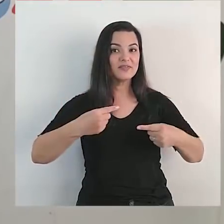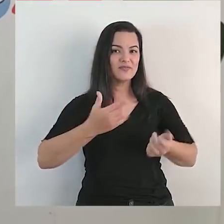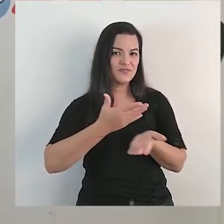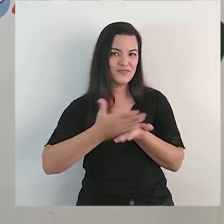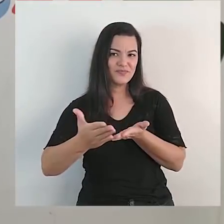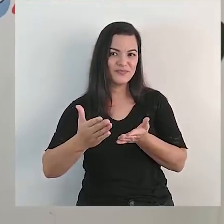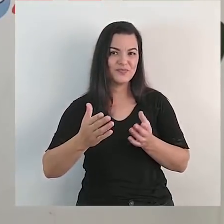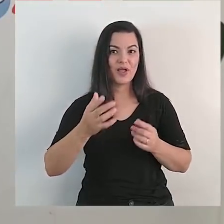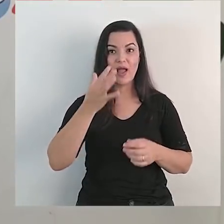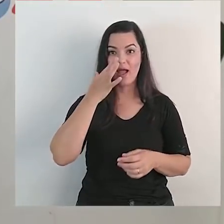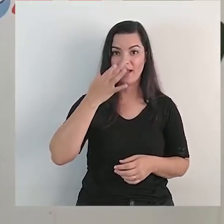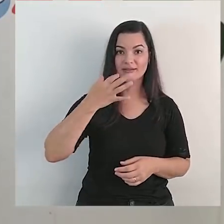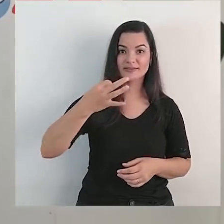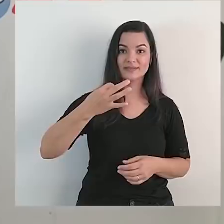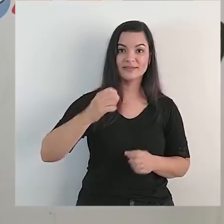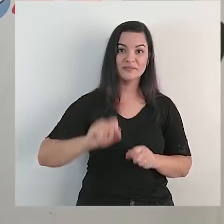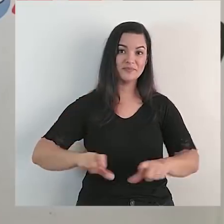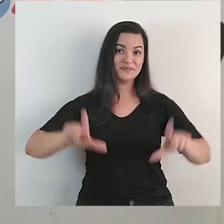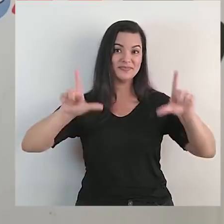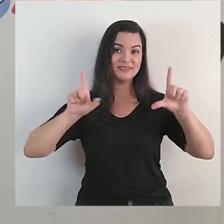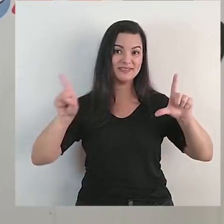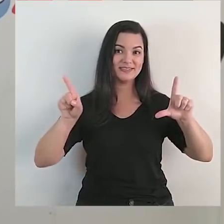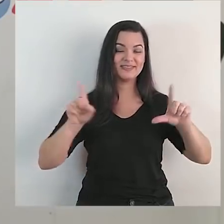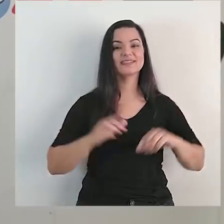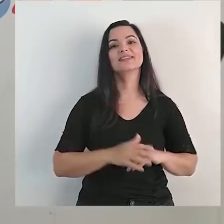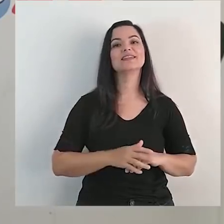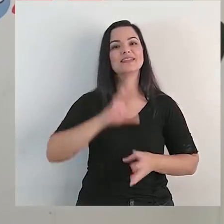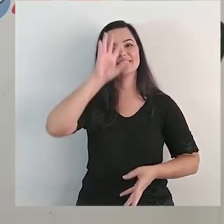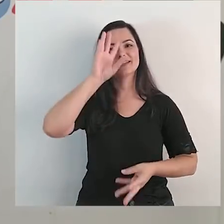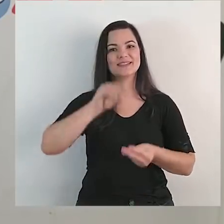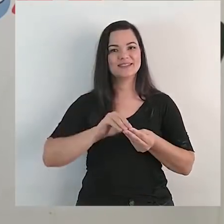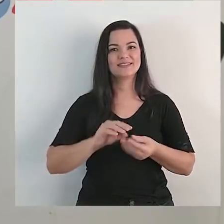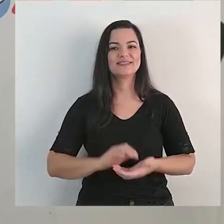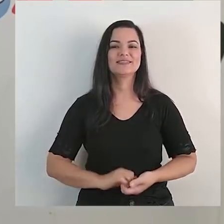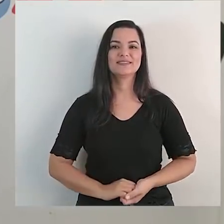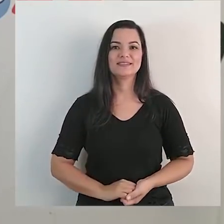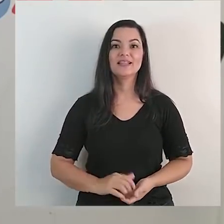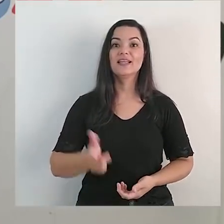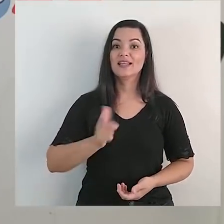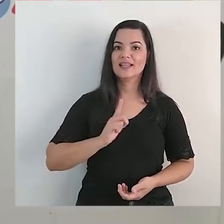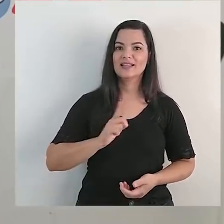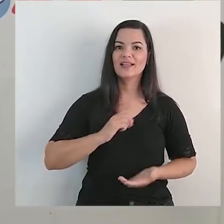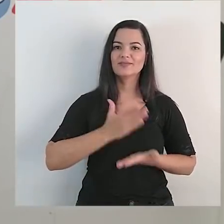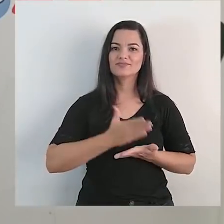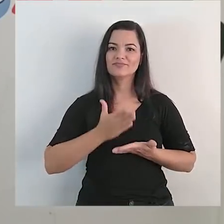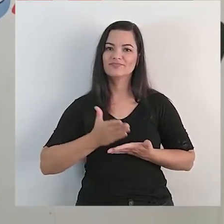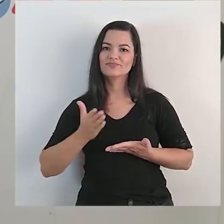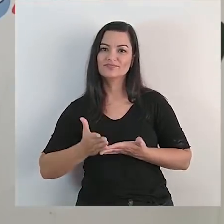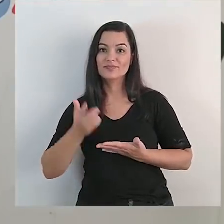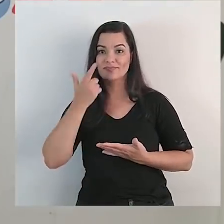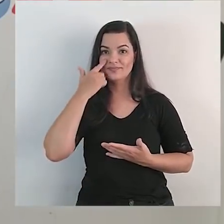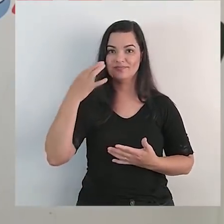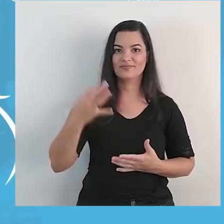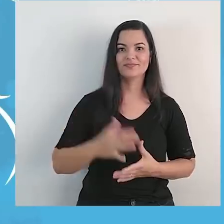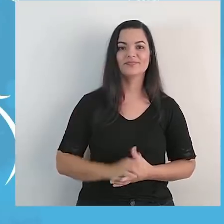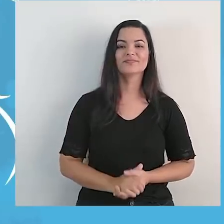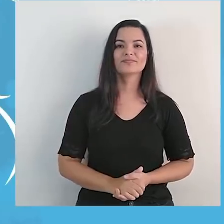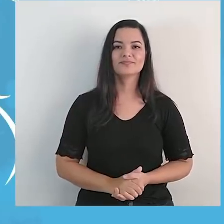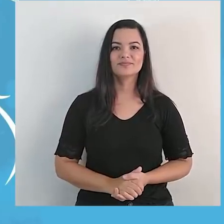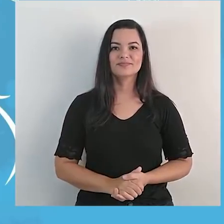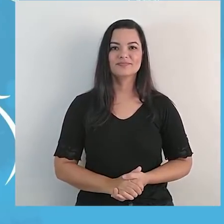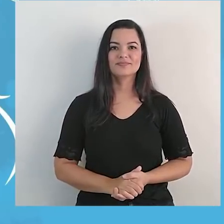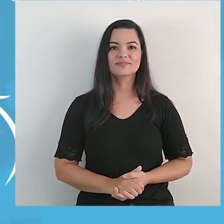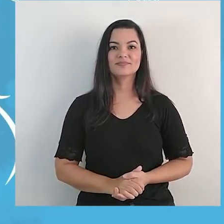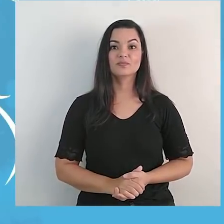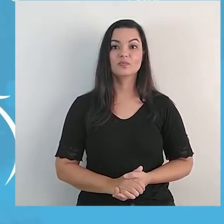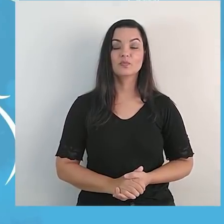nosso desafio de hoje. Observem aí na tela a nossa síntese. Temos algumas etapas. Então,